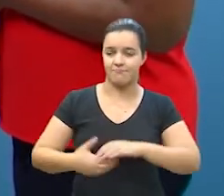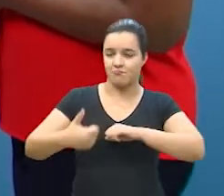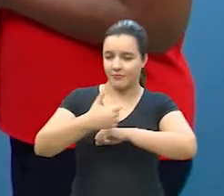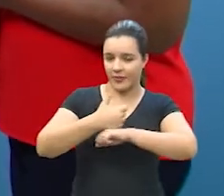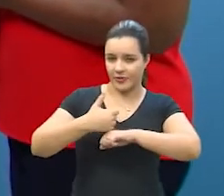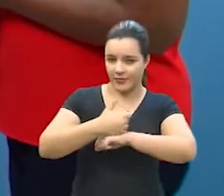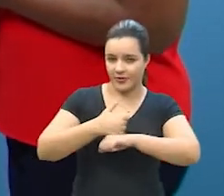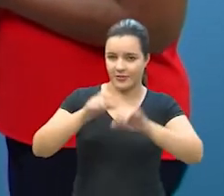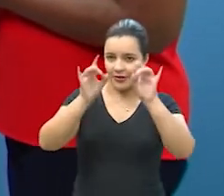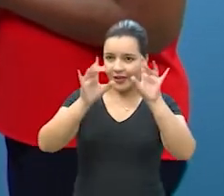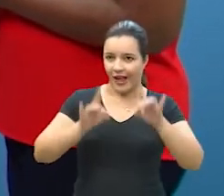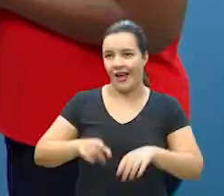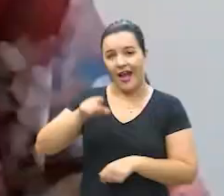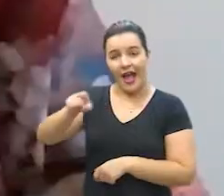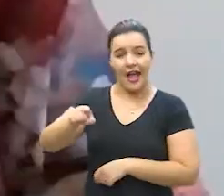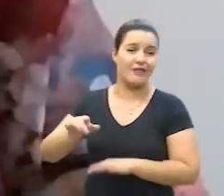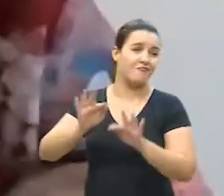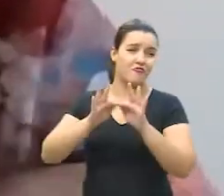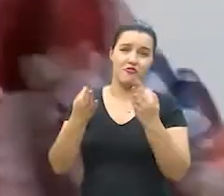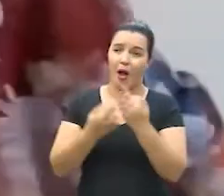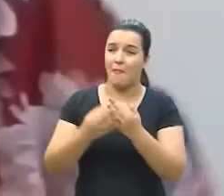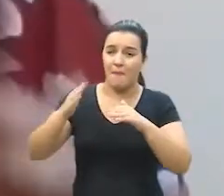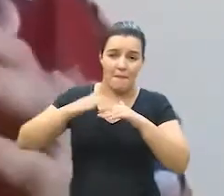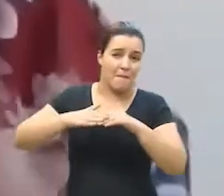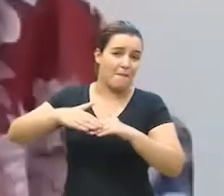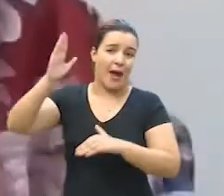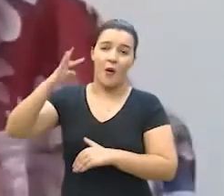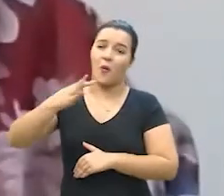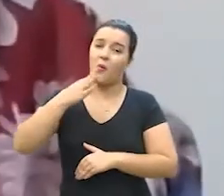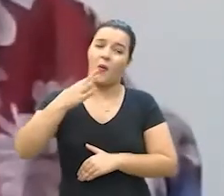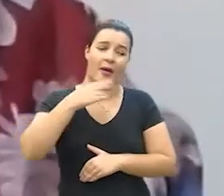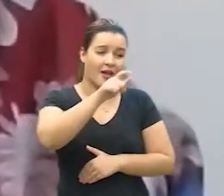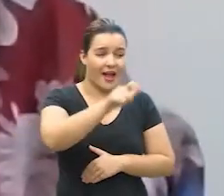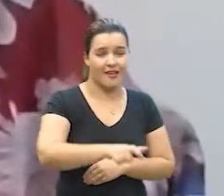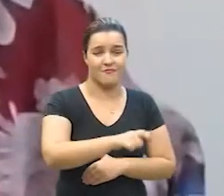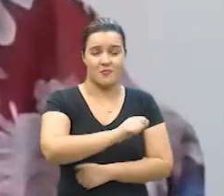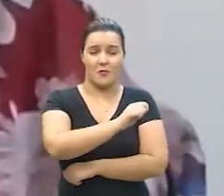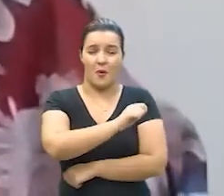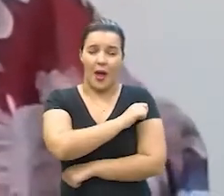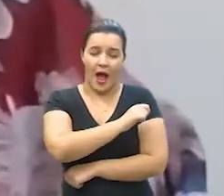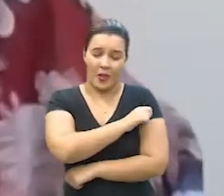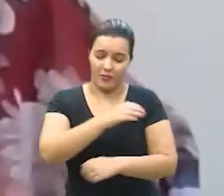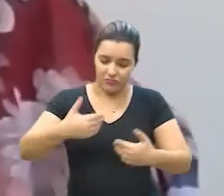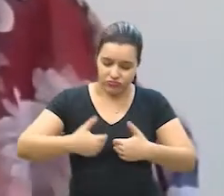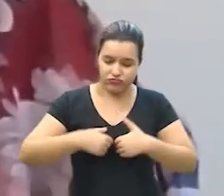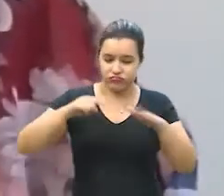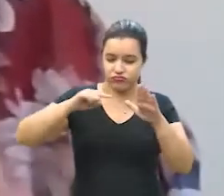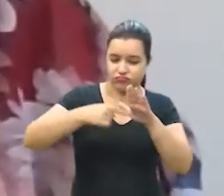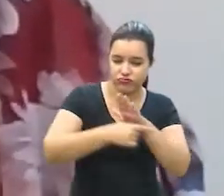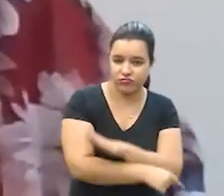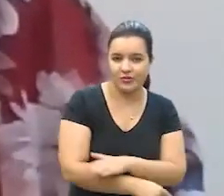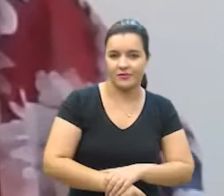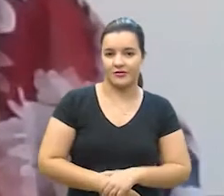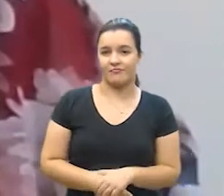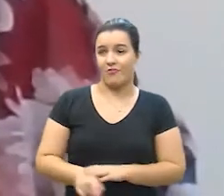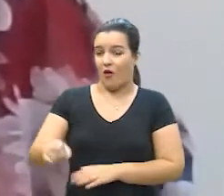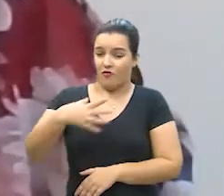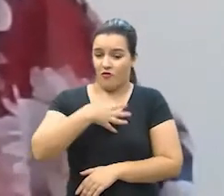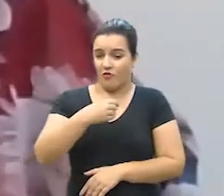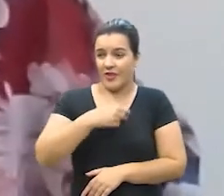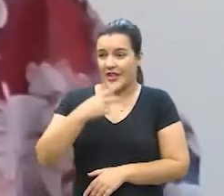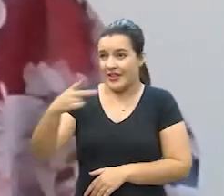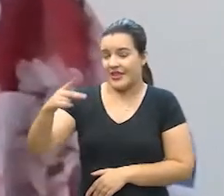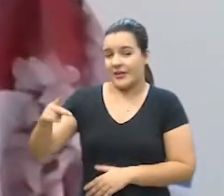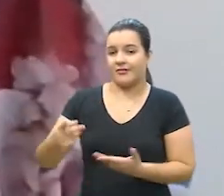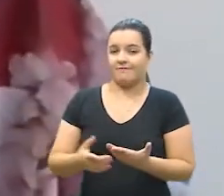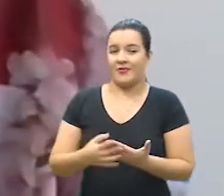né? Os pais são as pessoas que mais conhecem aquela criança, né? São os pais que sonharam com aquela